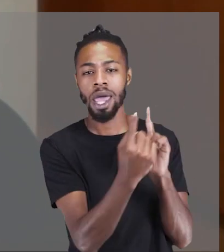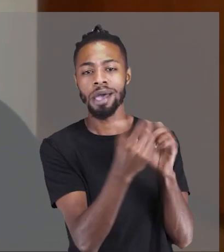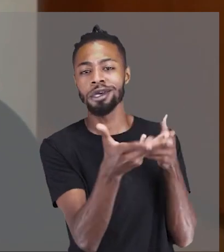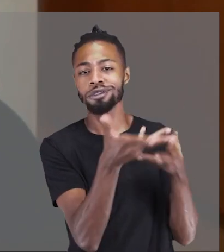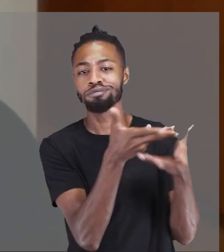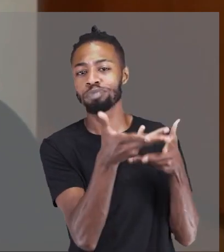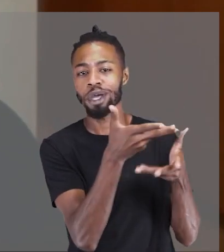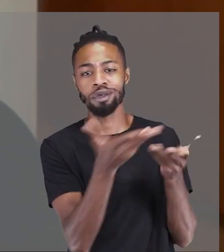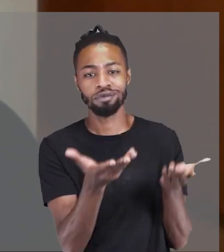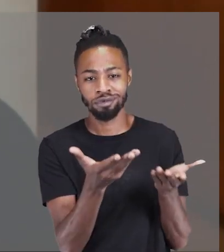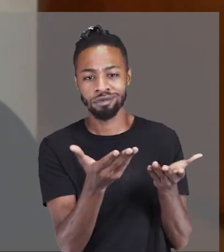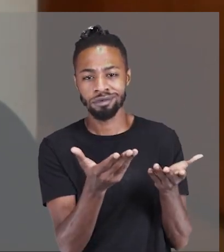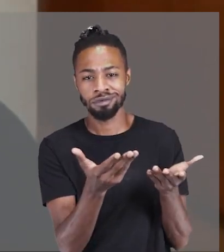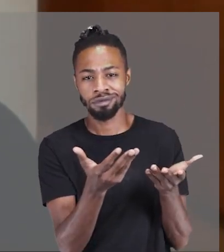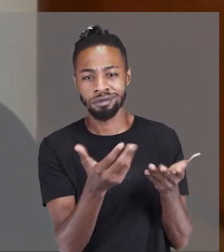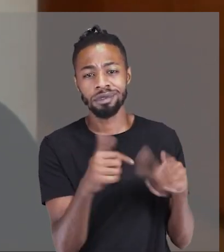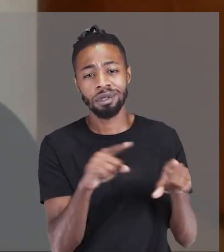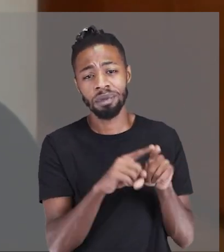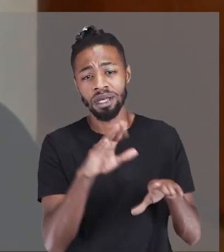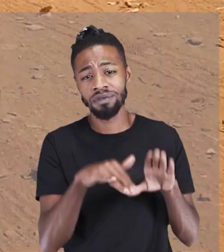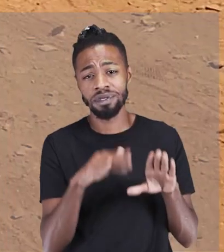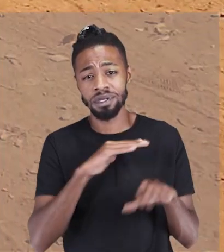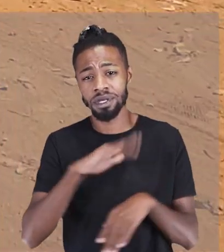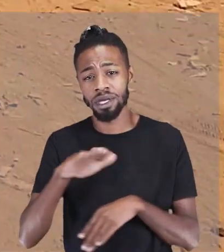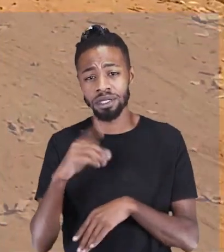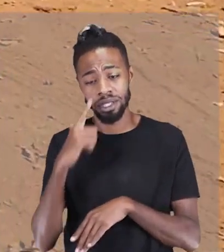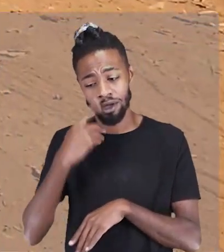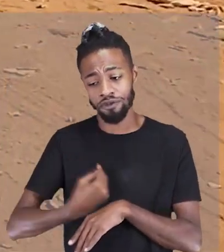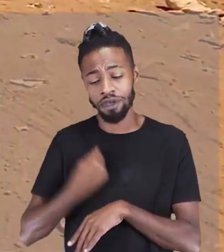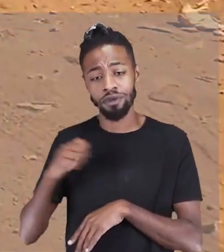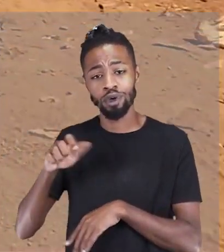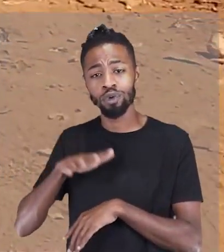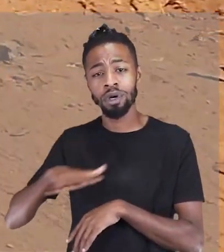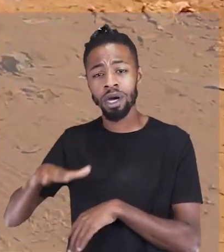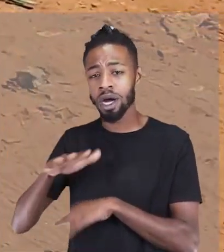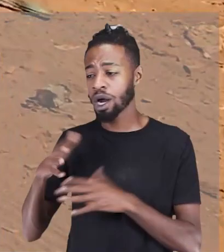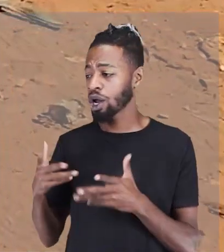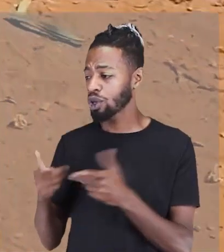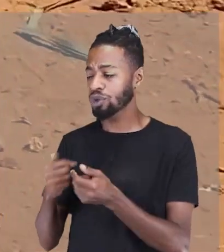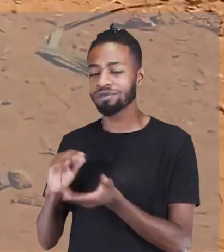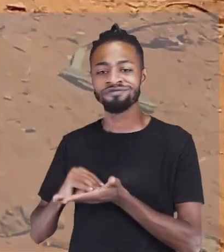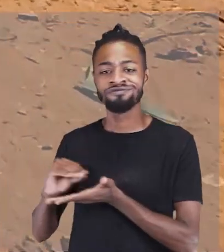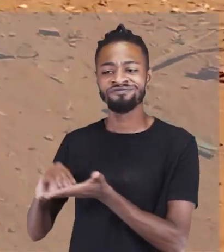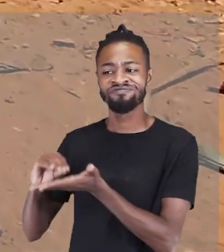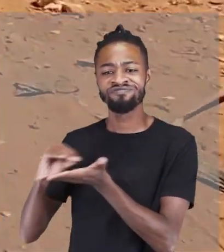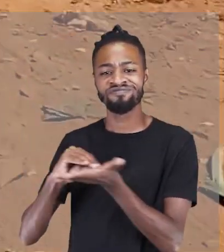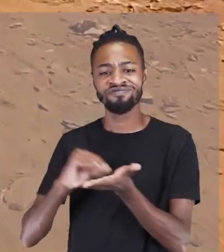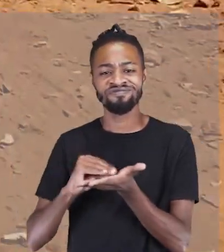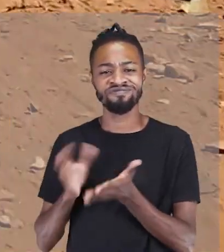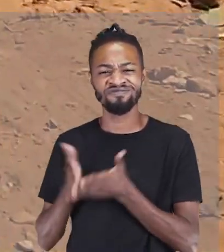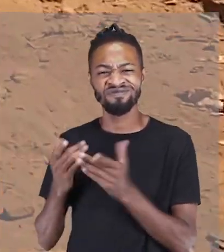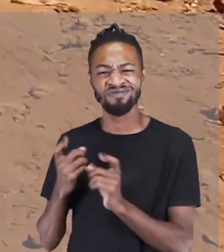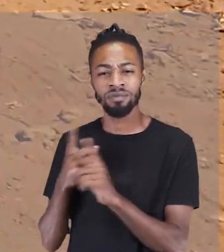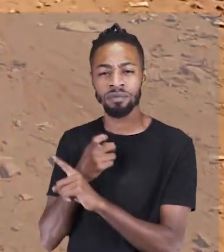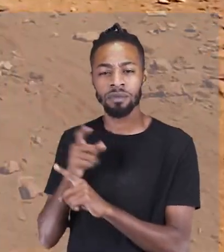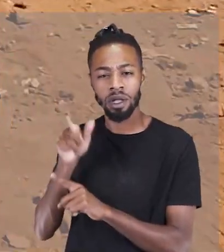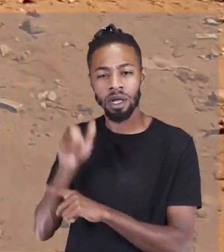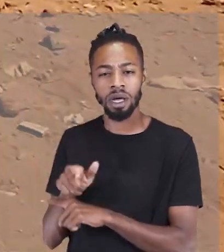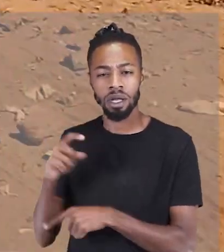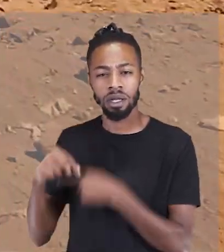este pai, não é? Que vive num lugar onde tudo é muito precário, que